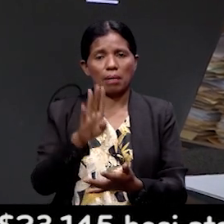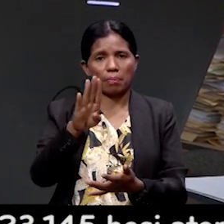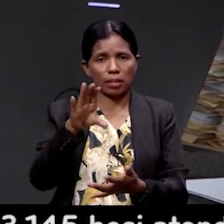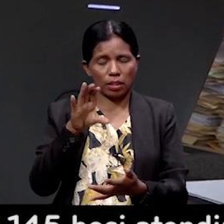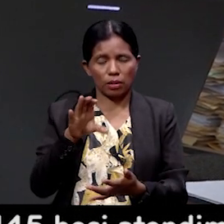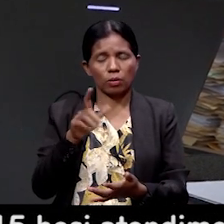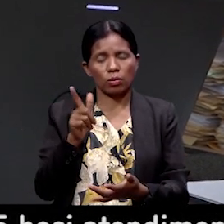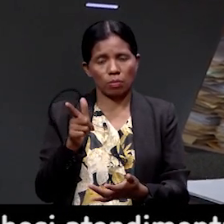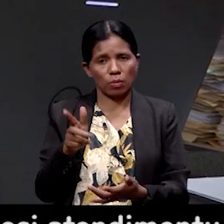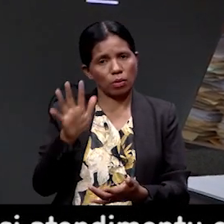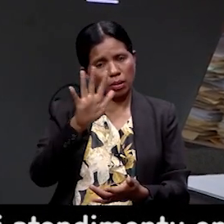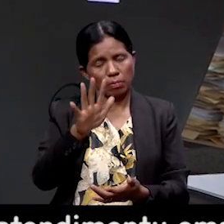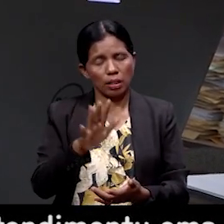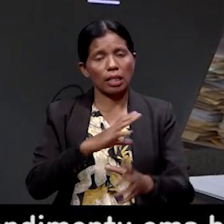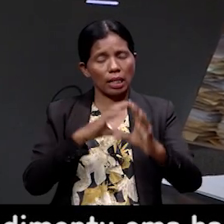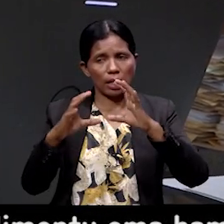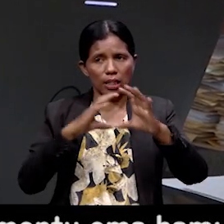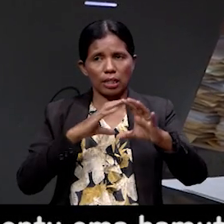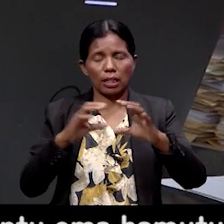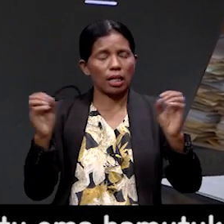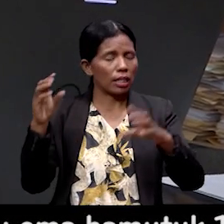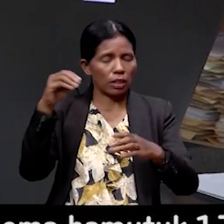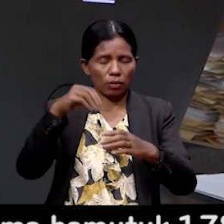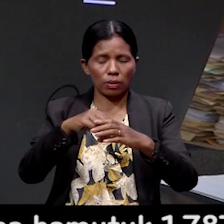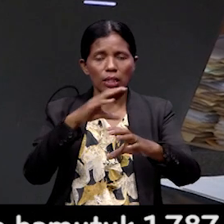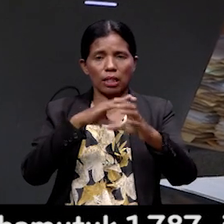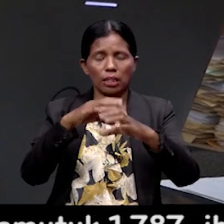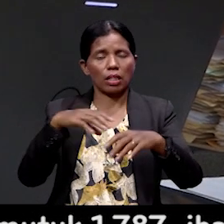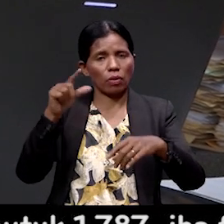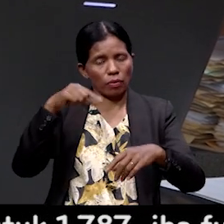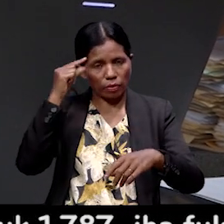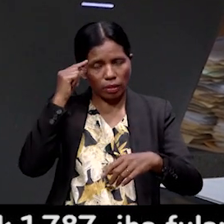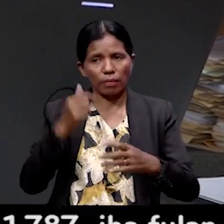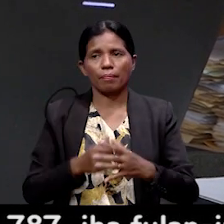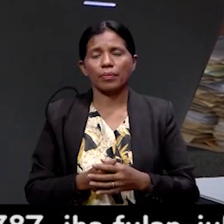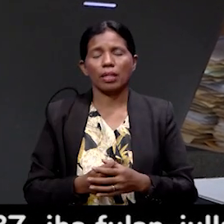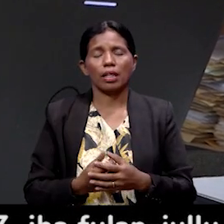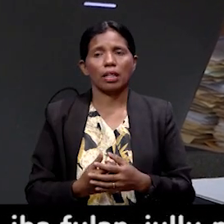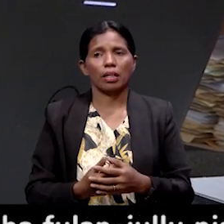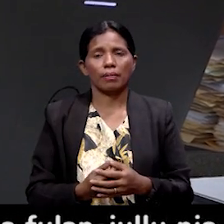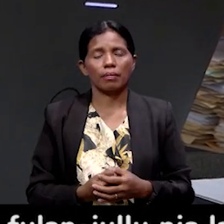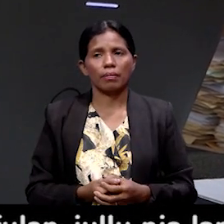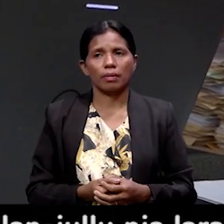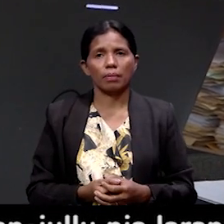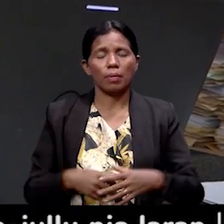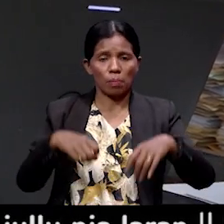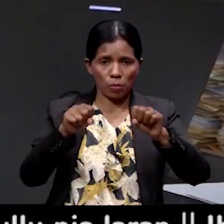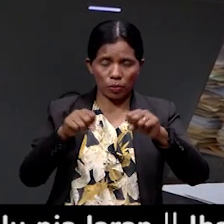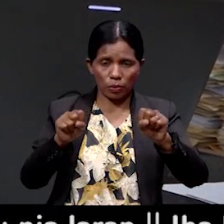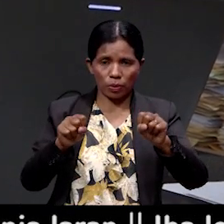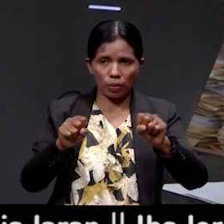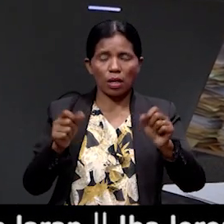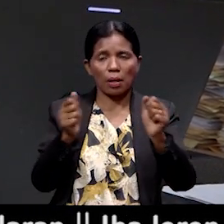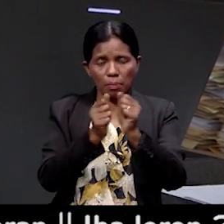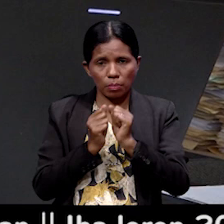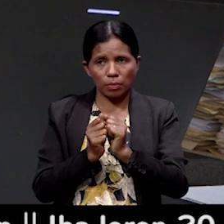49.425 ne ba iha kareta la inklui kareta gubernur serne iya agora ba iha be motorizadas motor ne